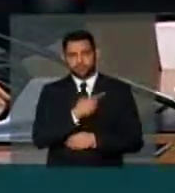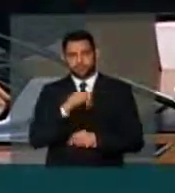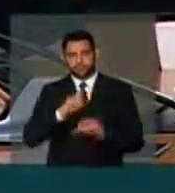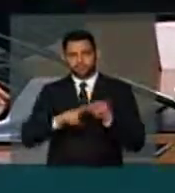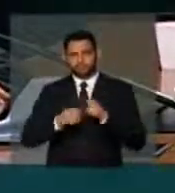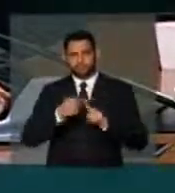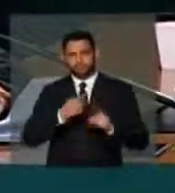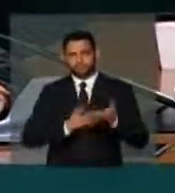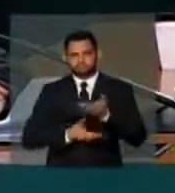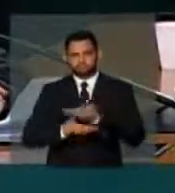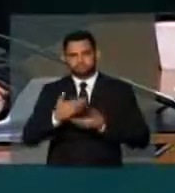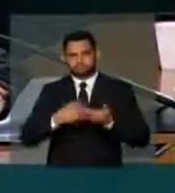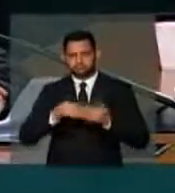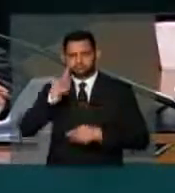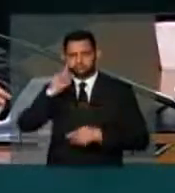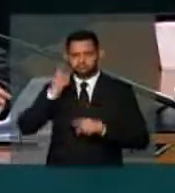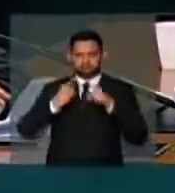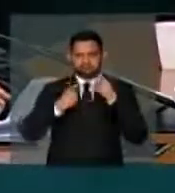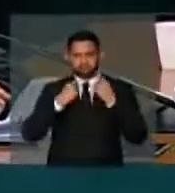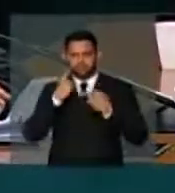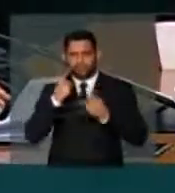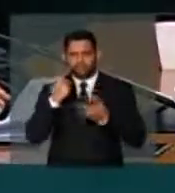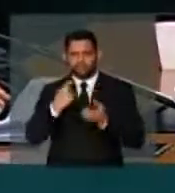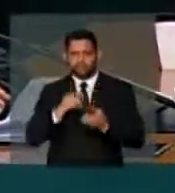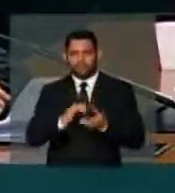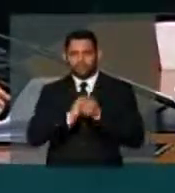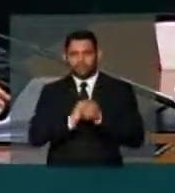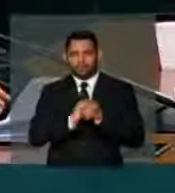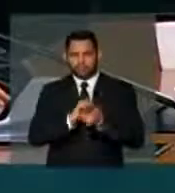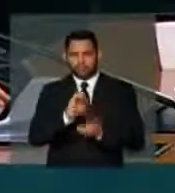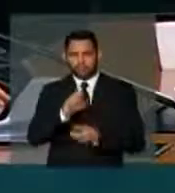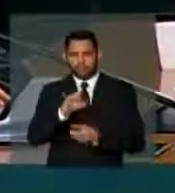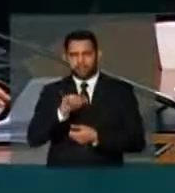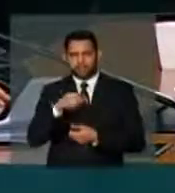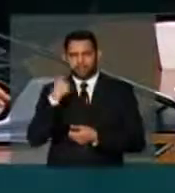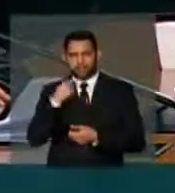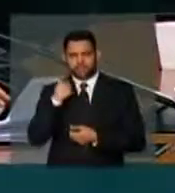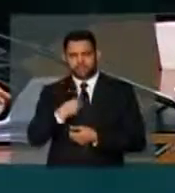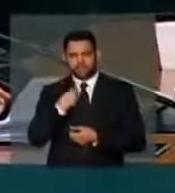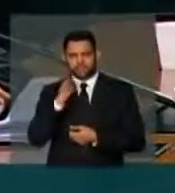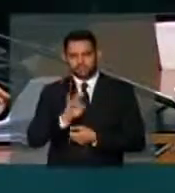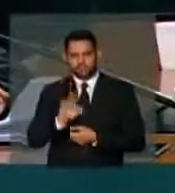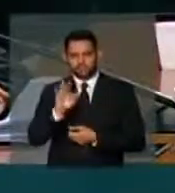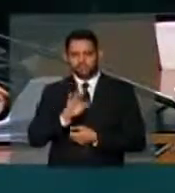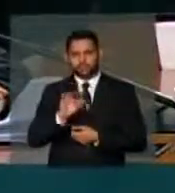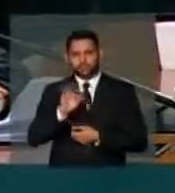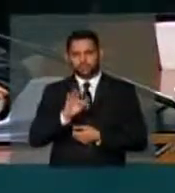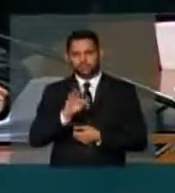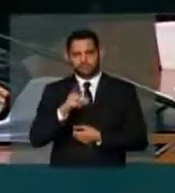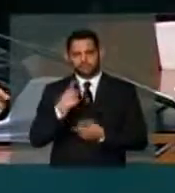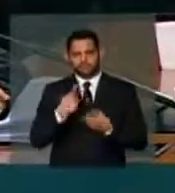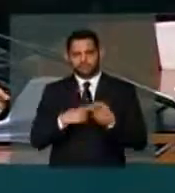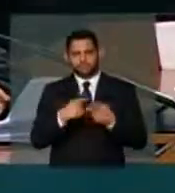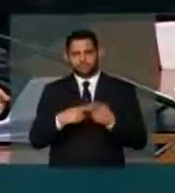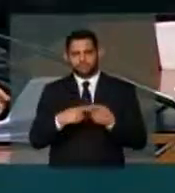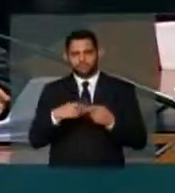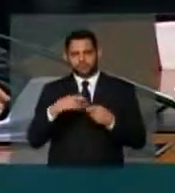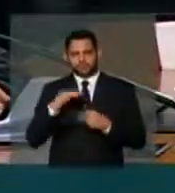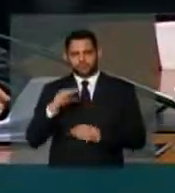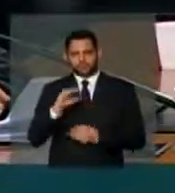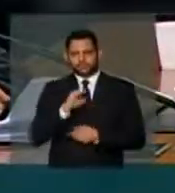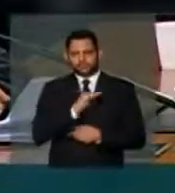ideias. E cumprimento o Herculano também, nosso deputado federal, com quem eu estou na